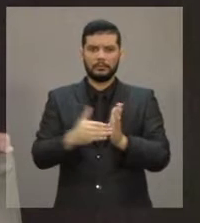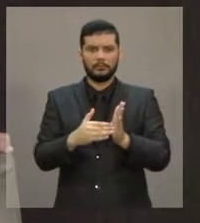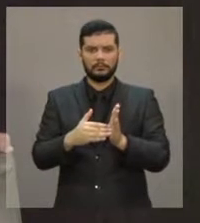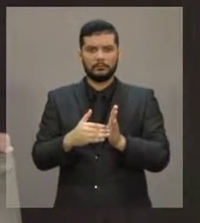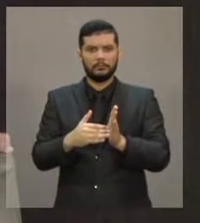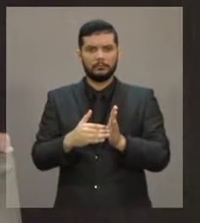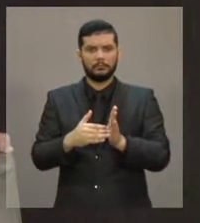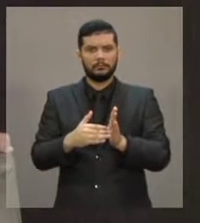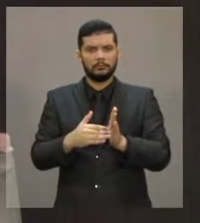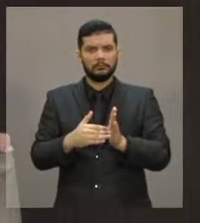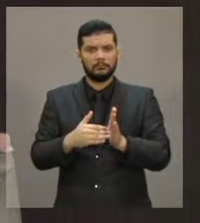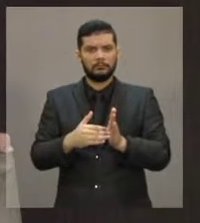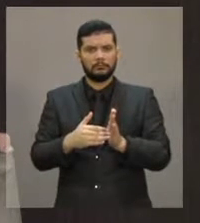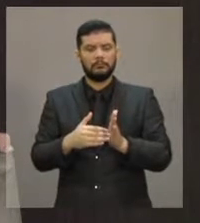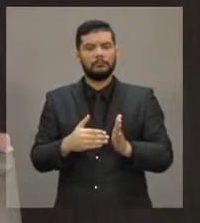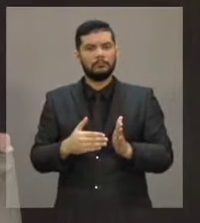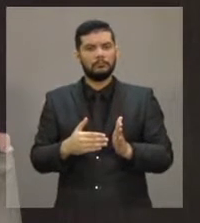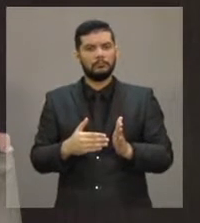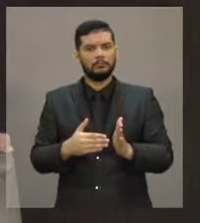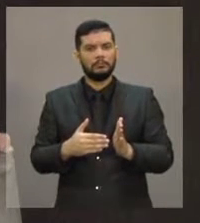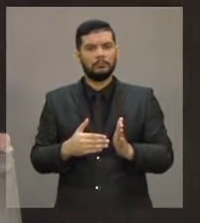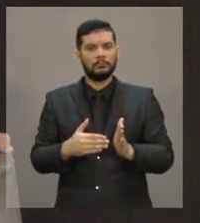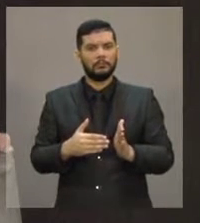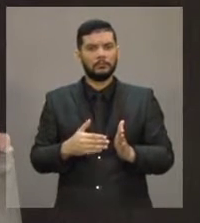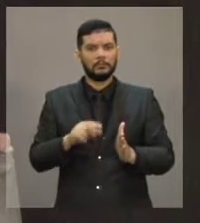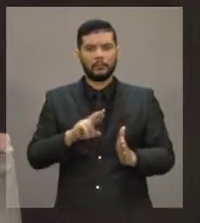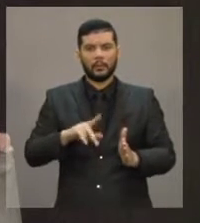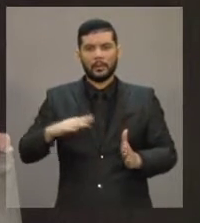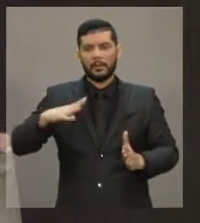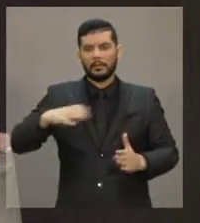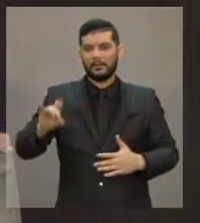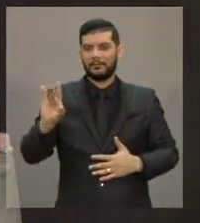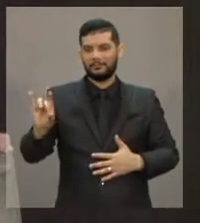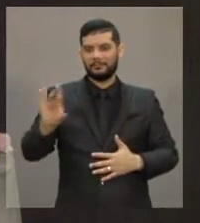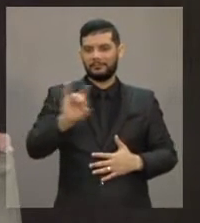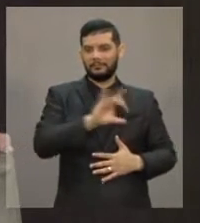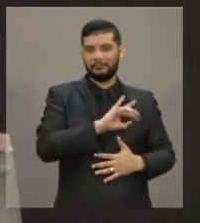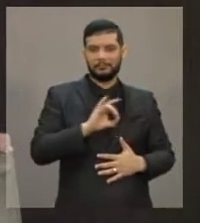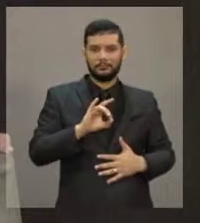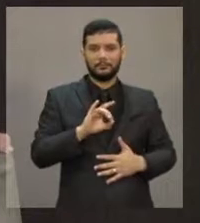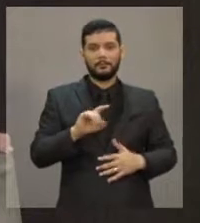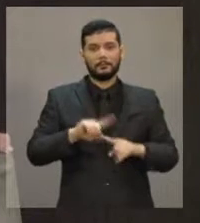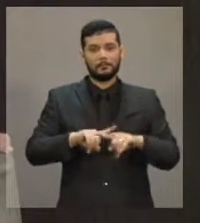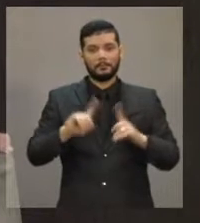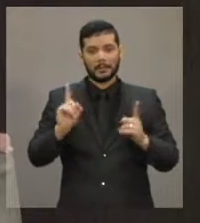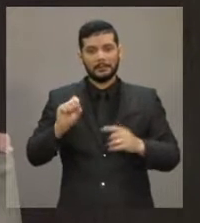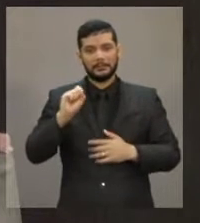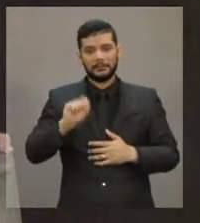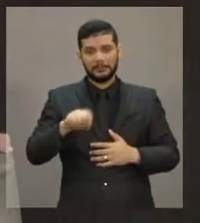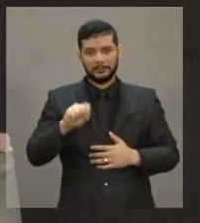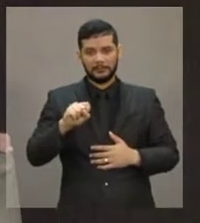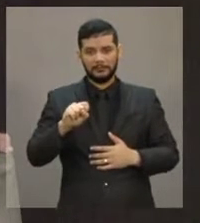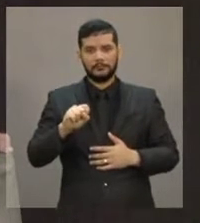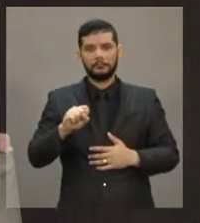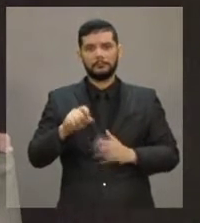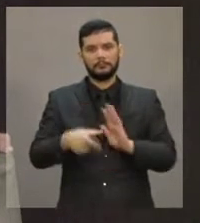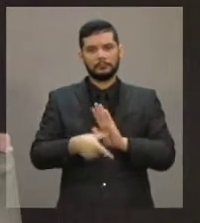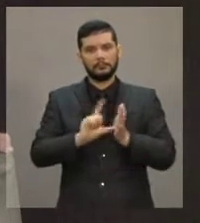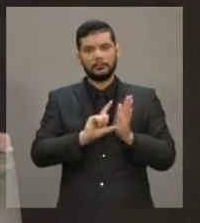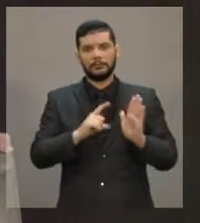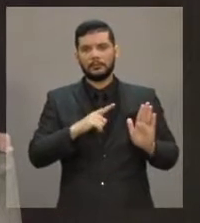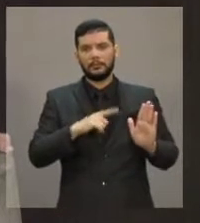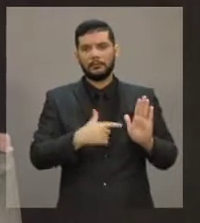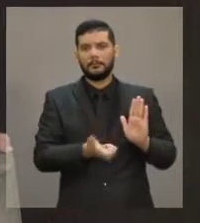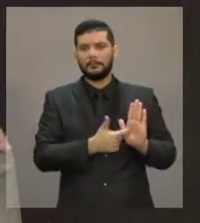absoluta. Não se trata de uma ética individual tão somente, mas de um pressuposto, de um princípio